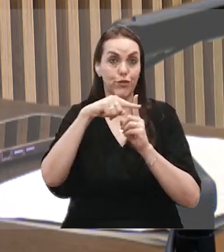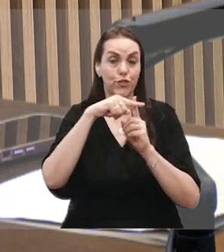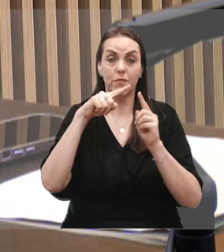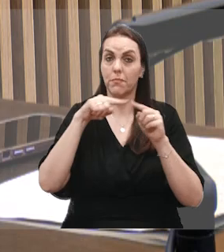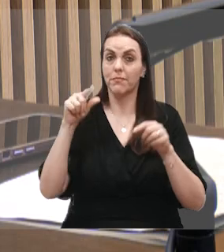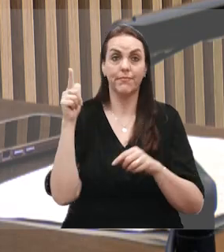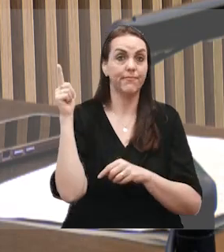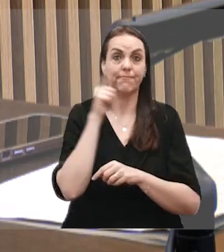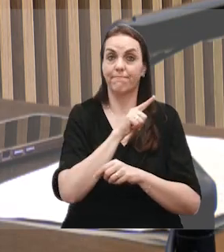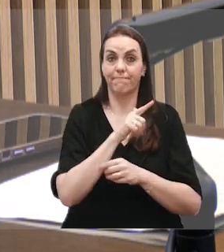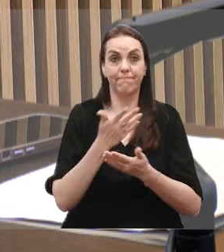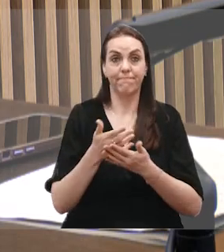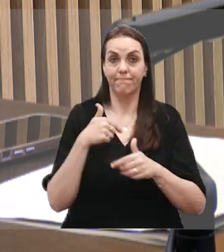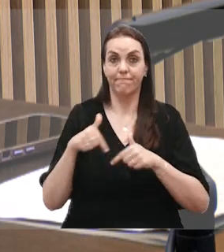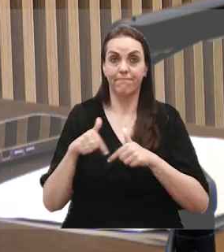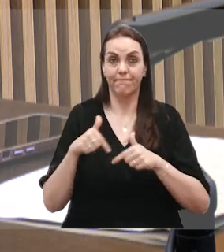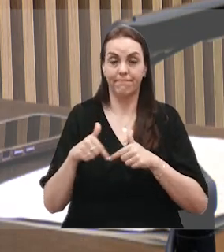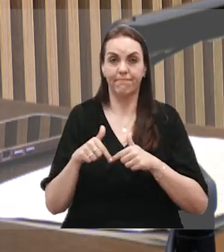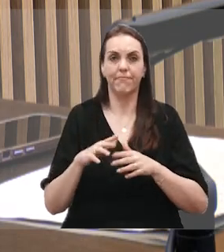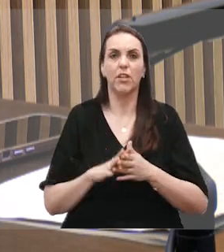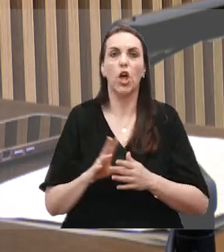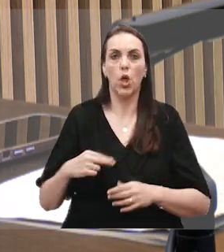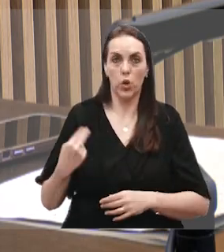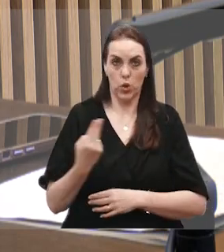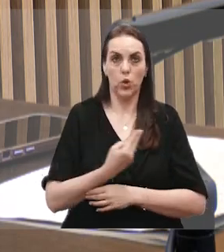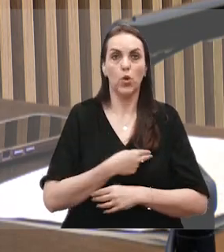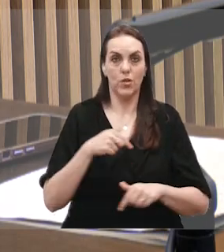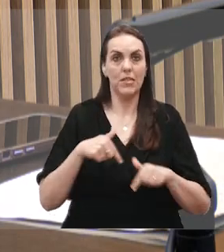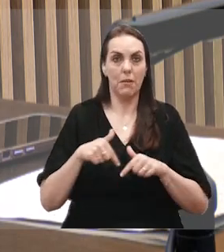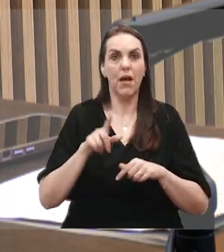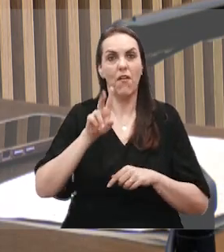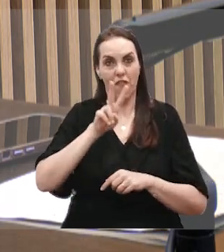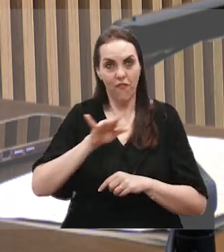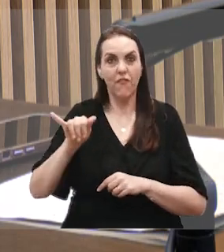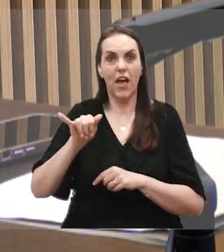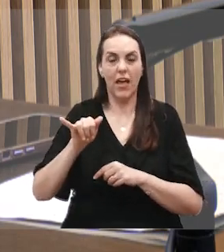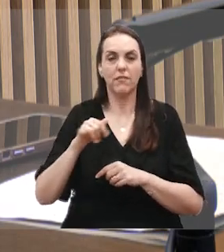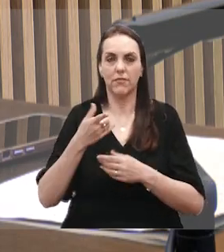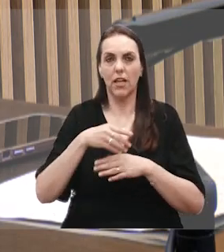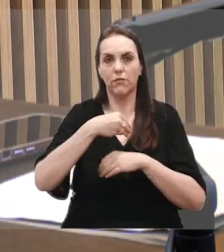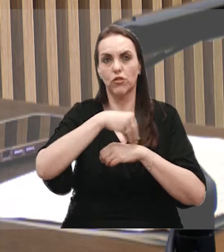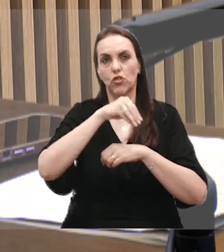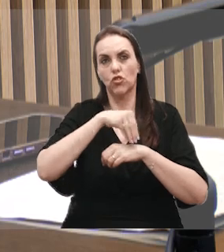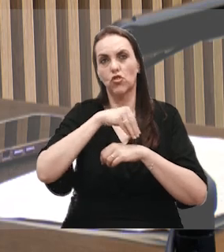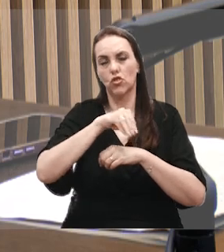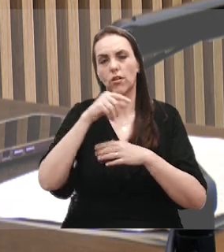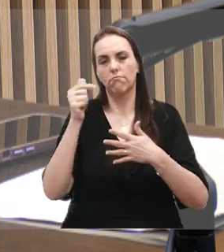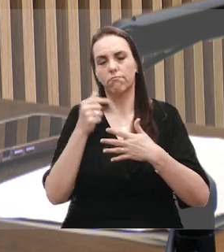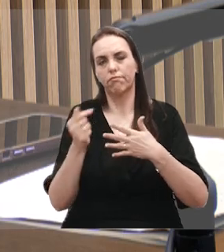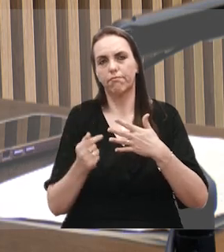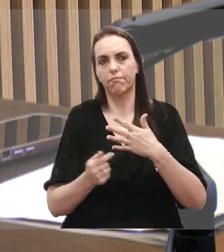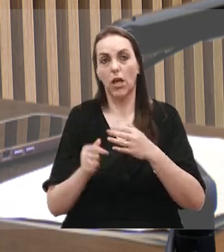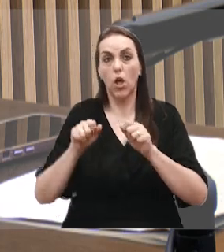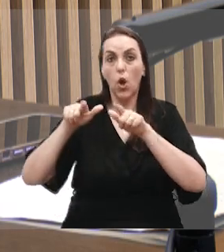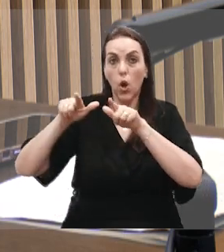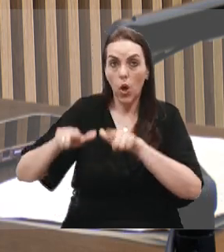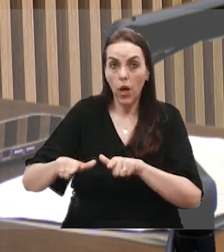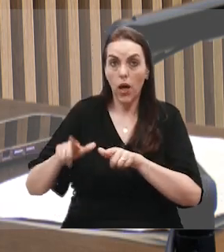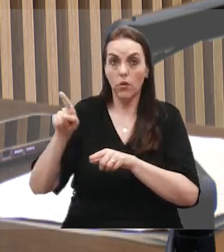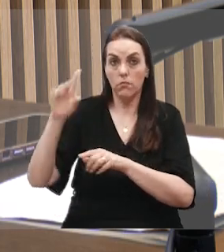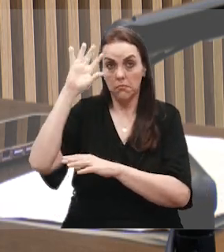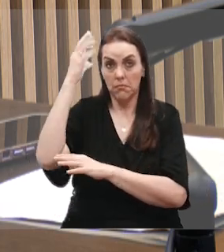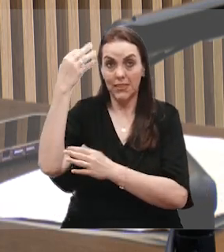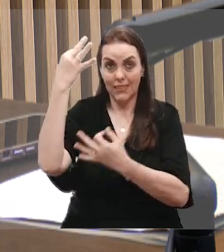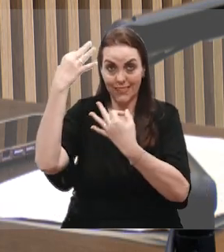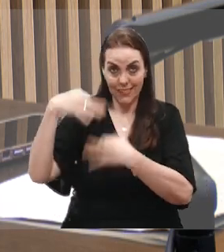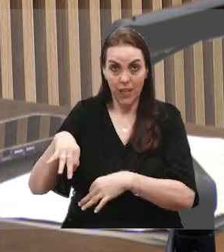consegue colocar em prática. Então a gente vai trabalhar muito com essa questão através das nossas indicações também. Momentos que deram certo em outros locais, que daqui a pouco